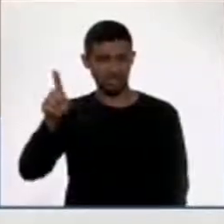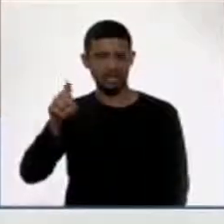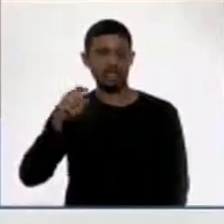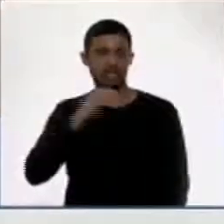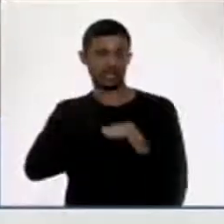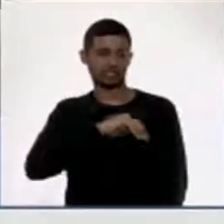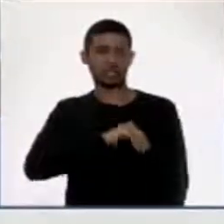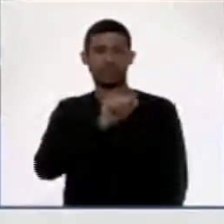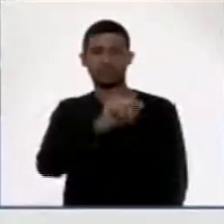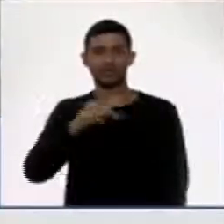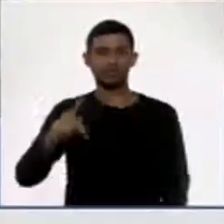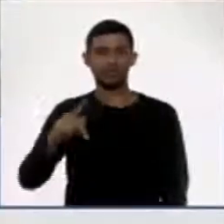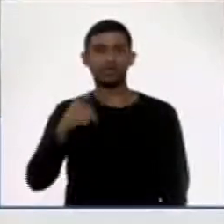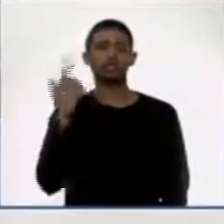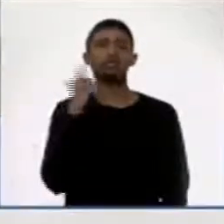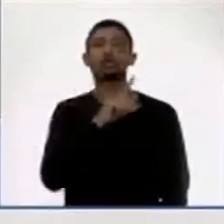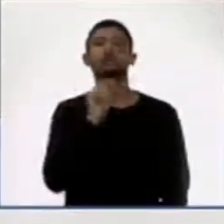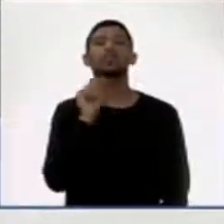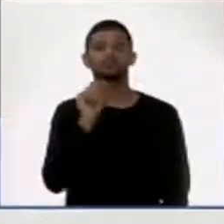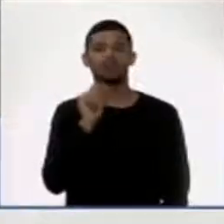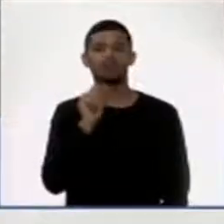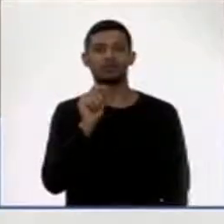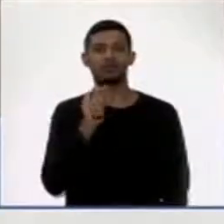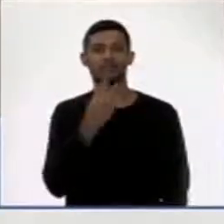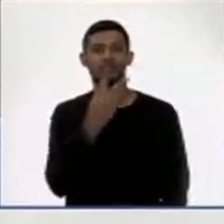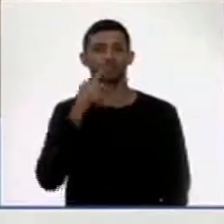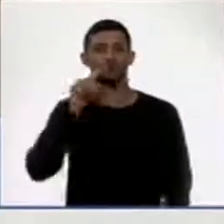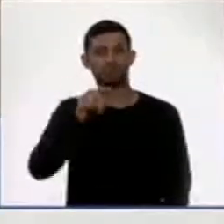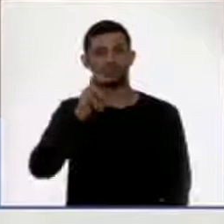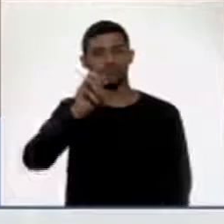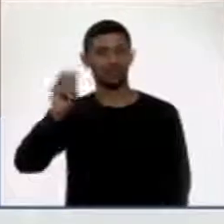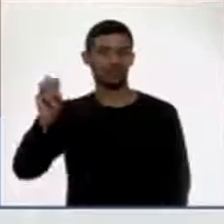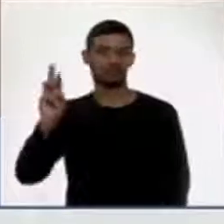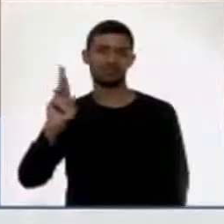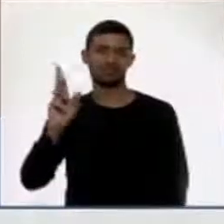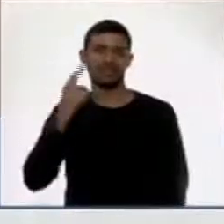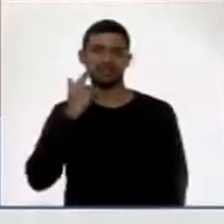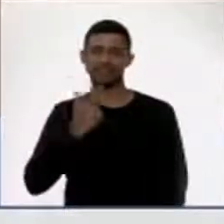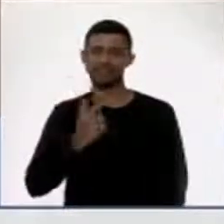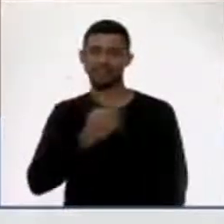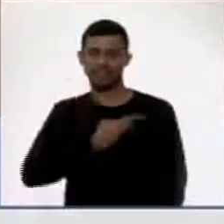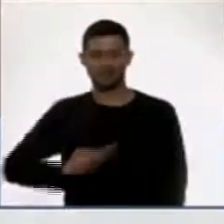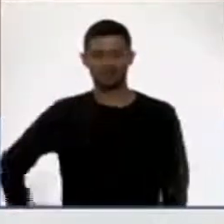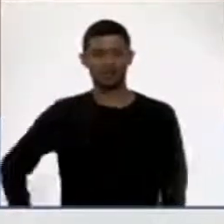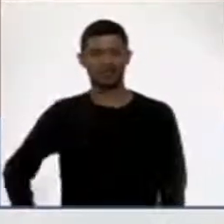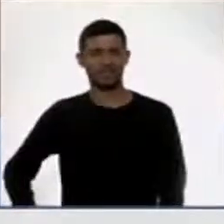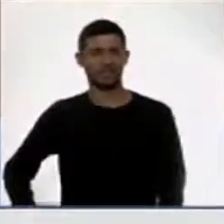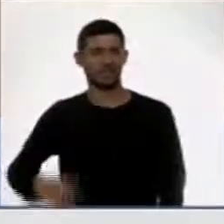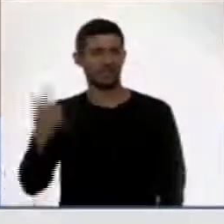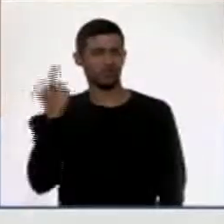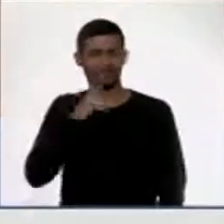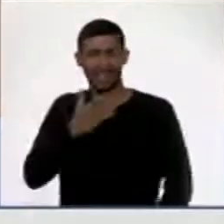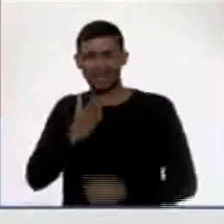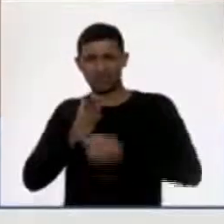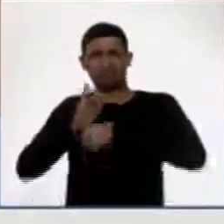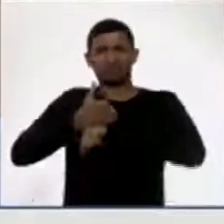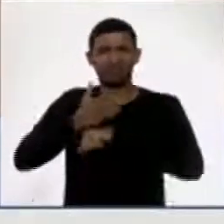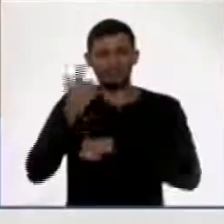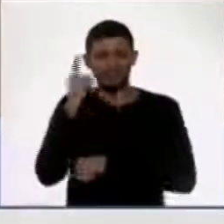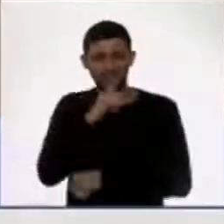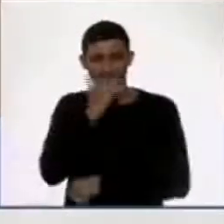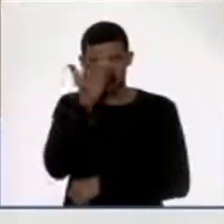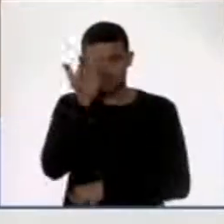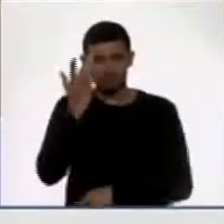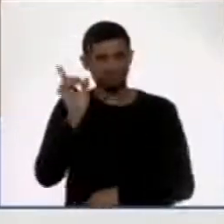R$ 2.500. Então, por um lado, o governo dificulta o acesso à aposentadoria e, por